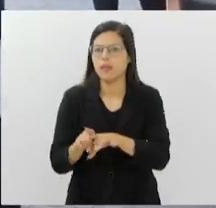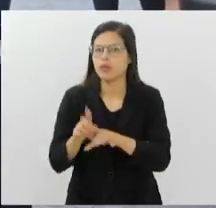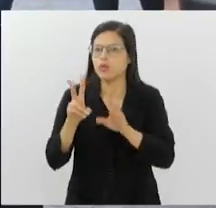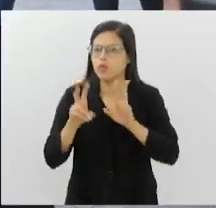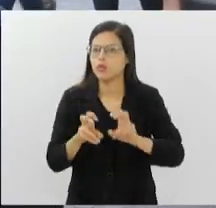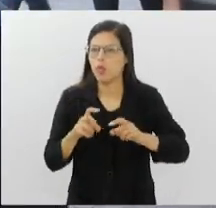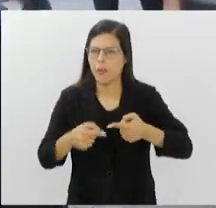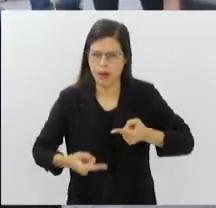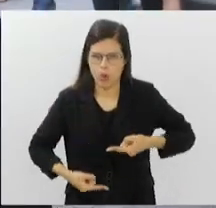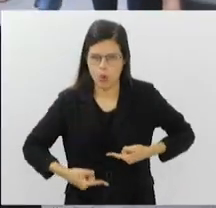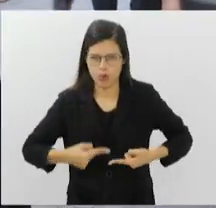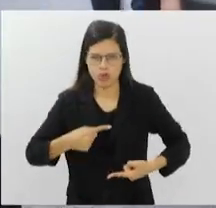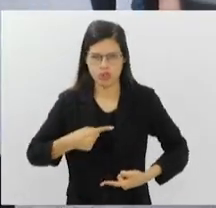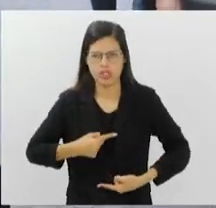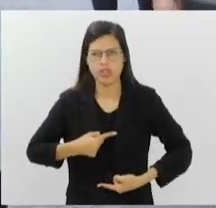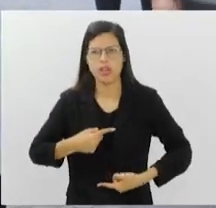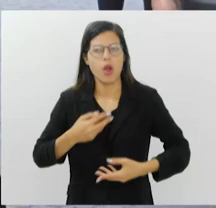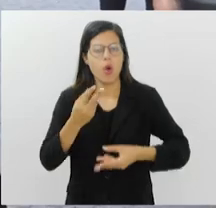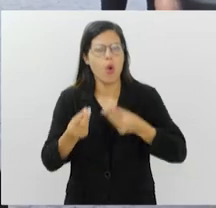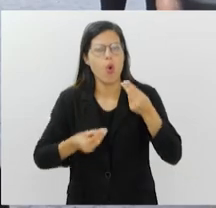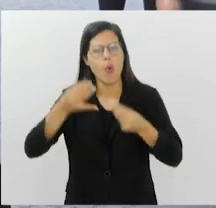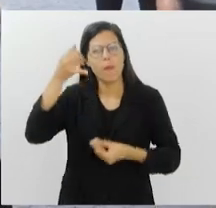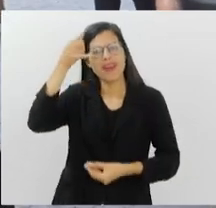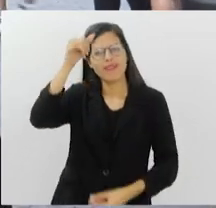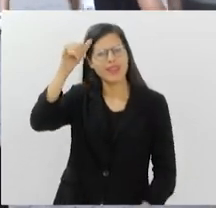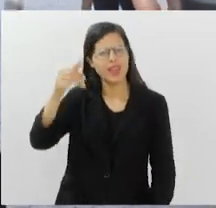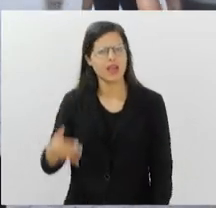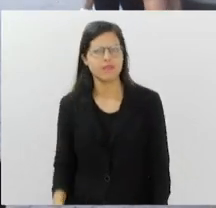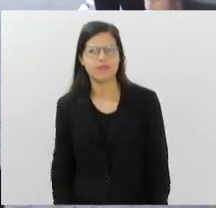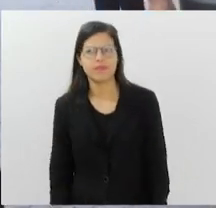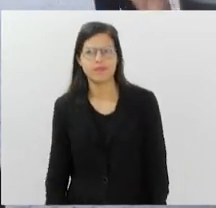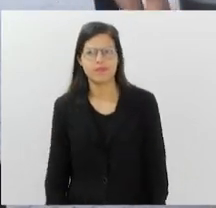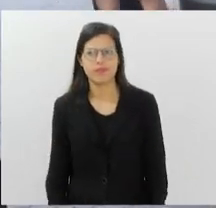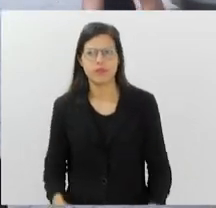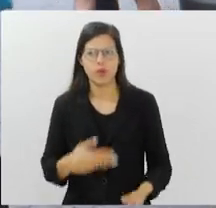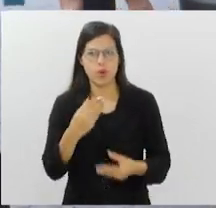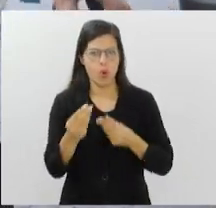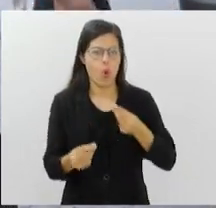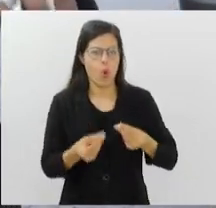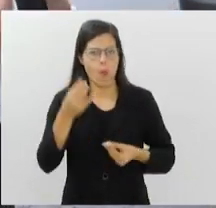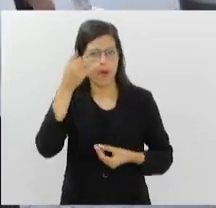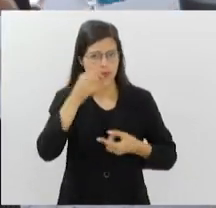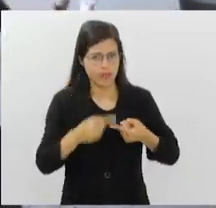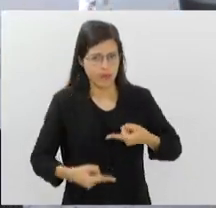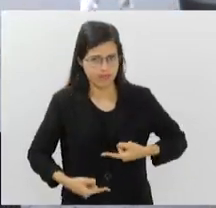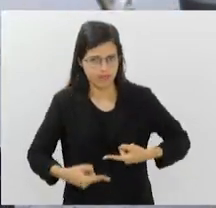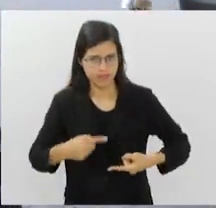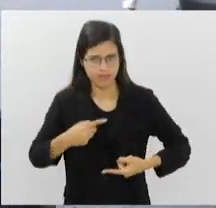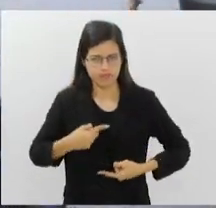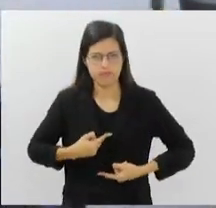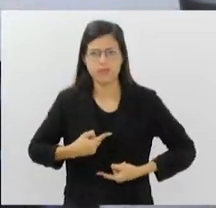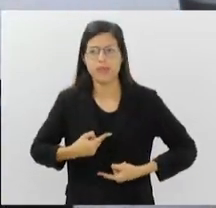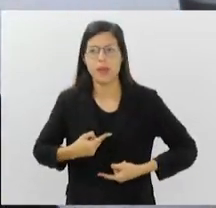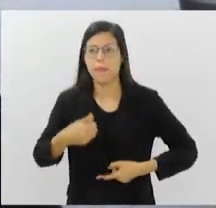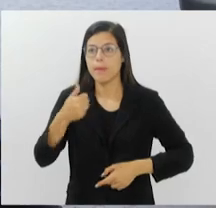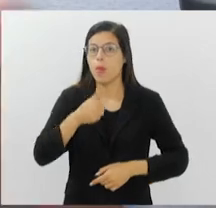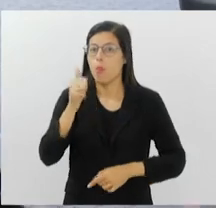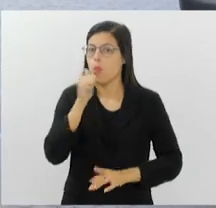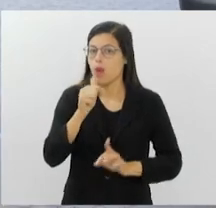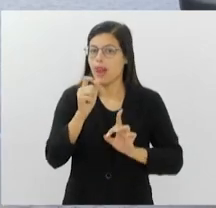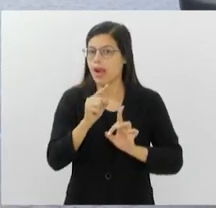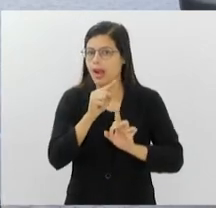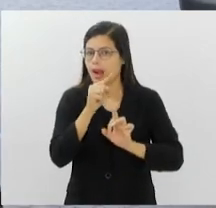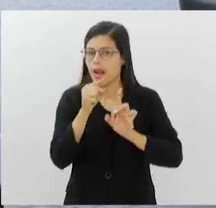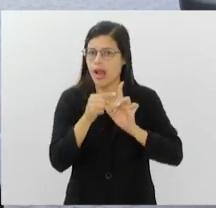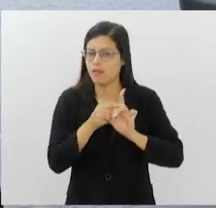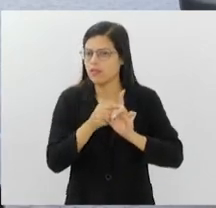citou anteriormente, como prevenir a sífilis congênita? Como prevenir a sífilis congênita? Primeiro, essa mulher grávida não